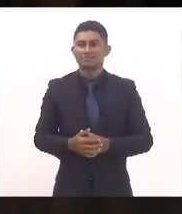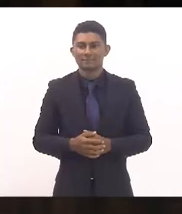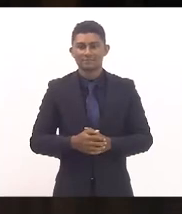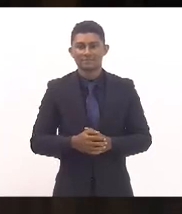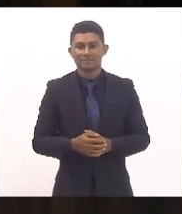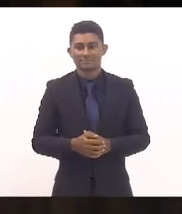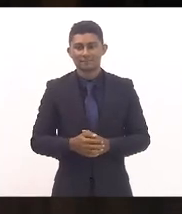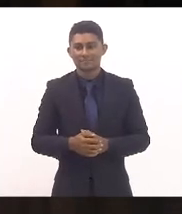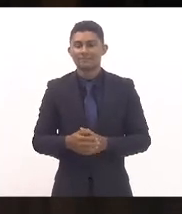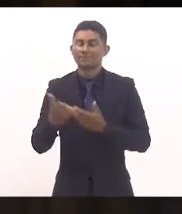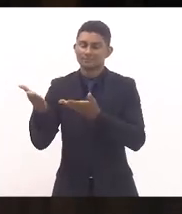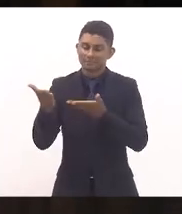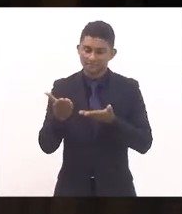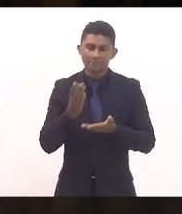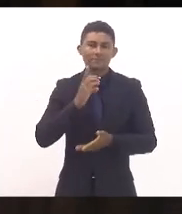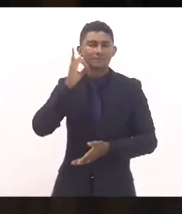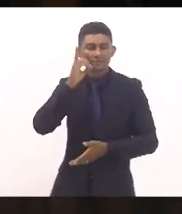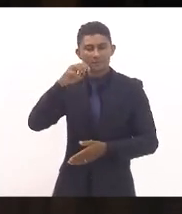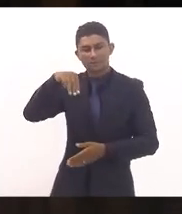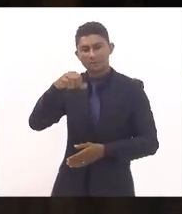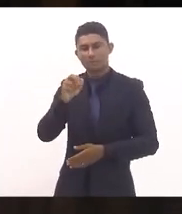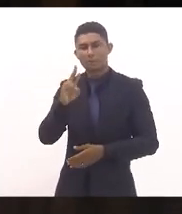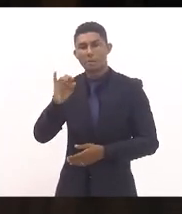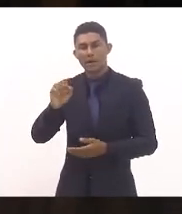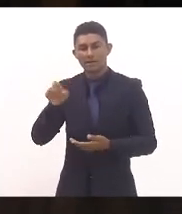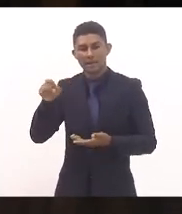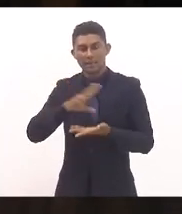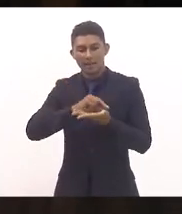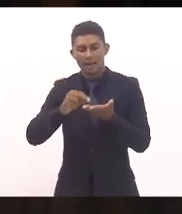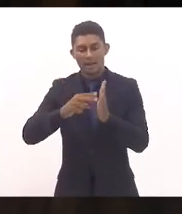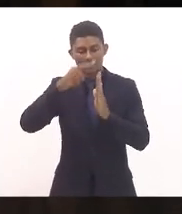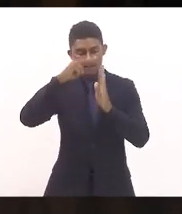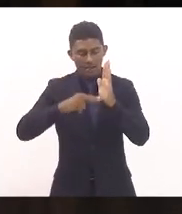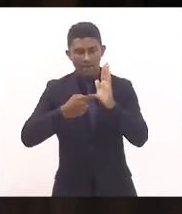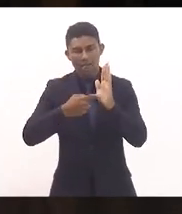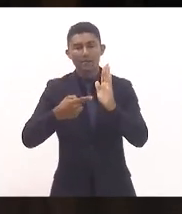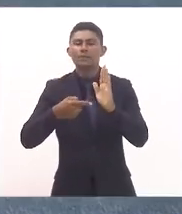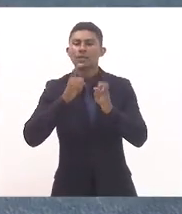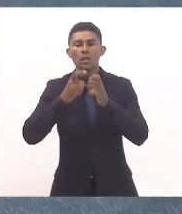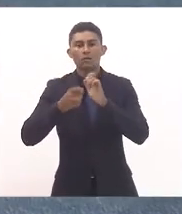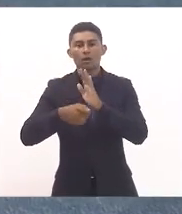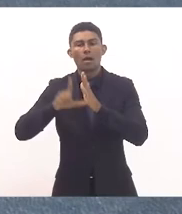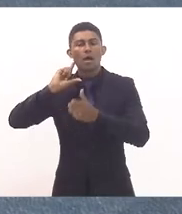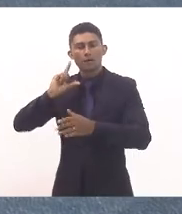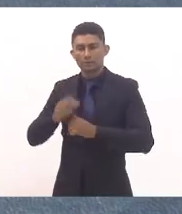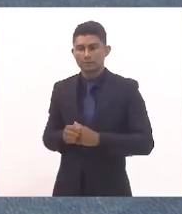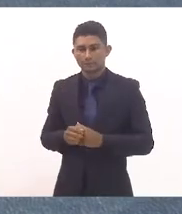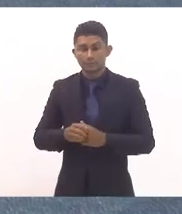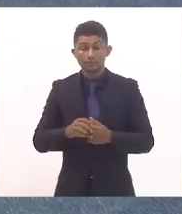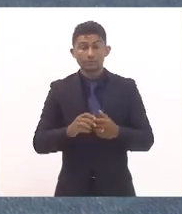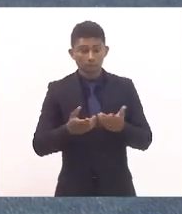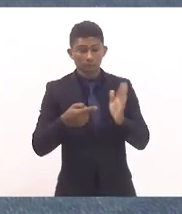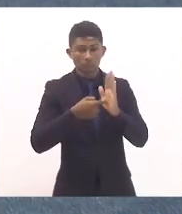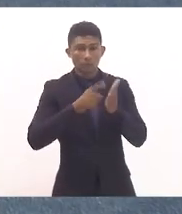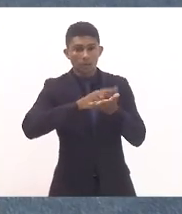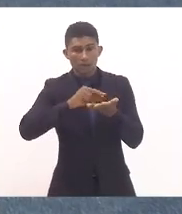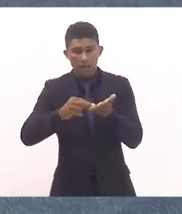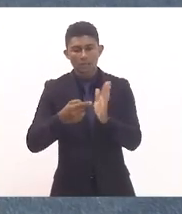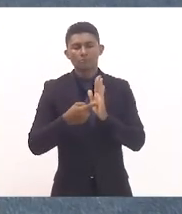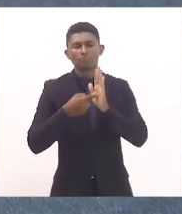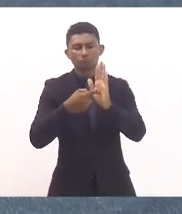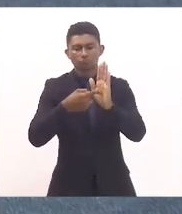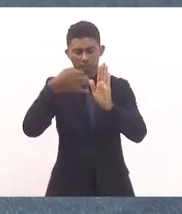urgência... A presidência convida a deputada Marta Rocha a fazer a leitura da ata da sessão anterior. A ata reflete com exatidão o